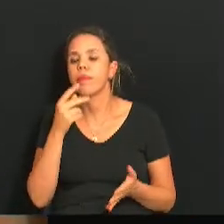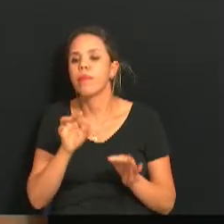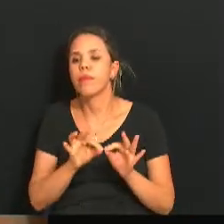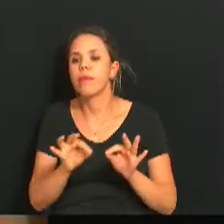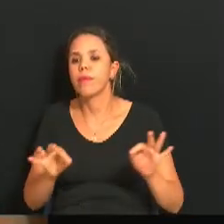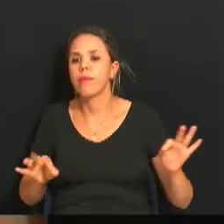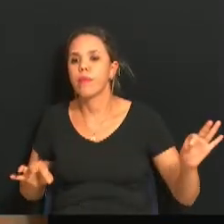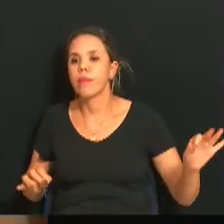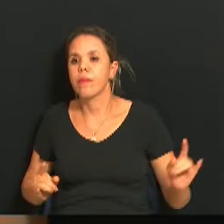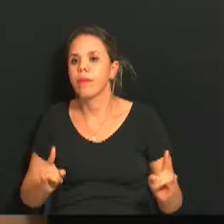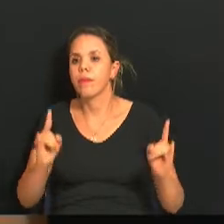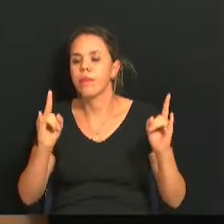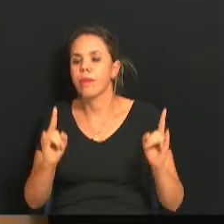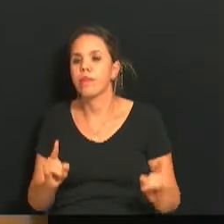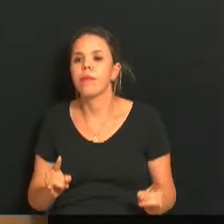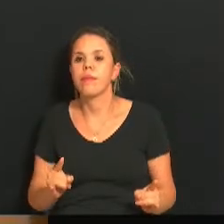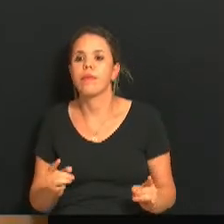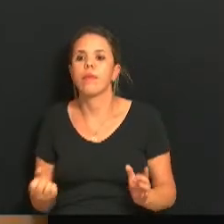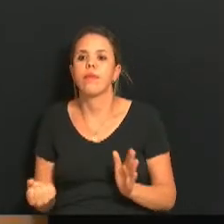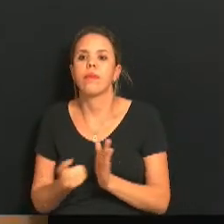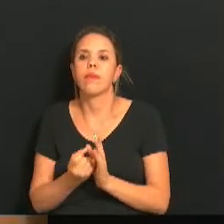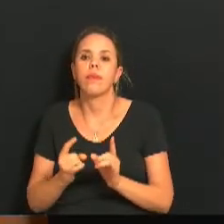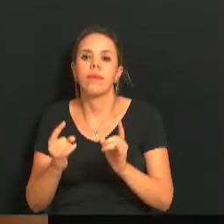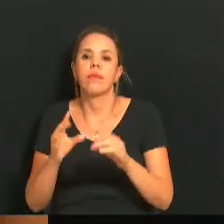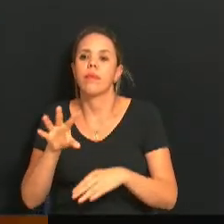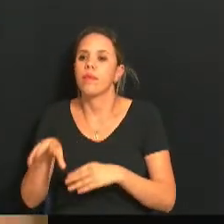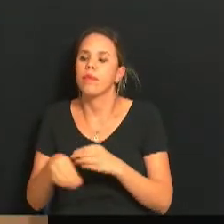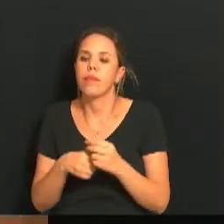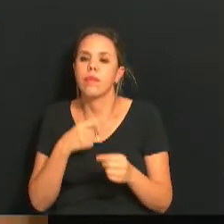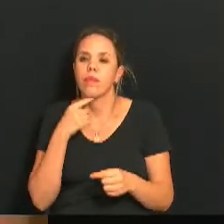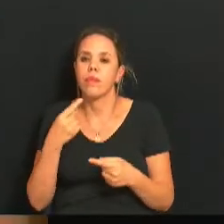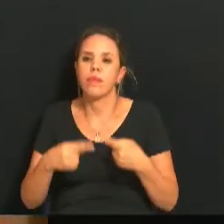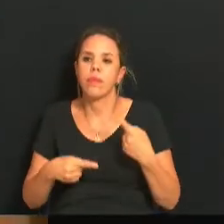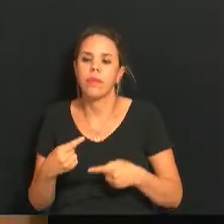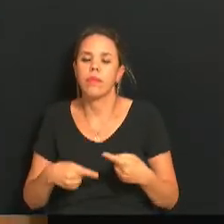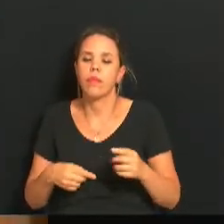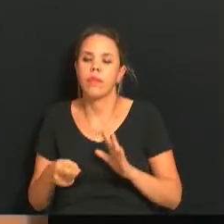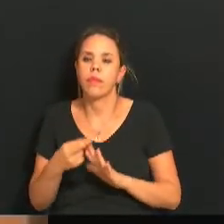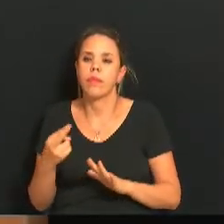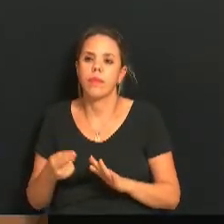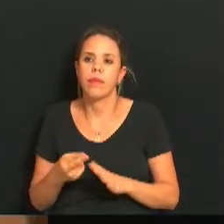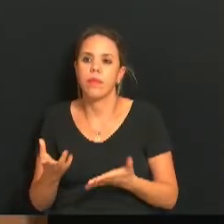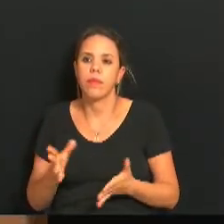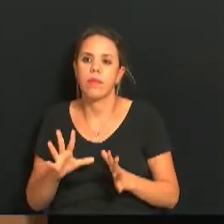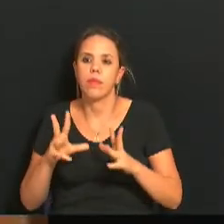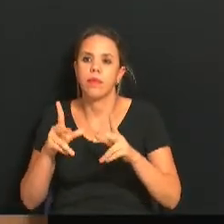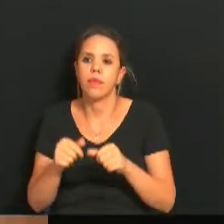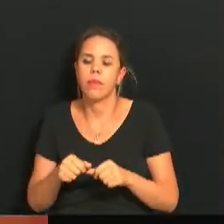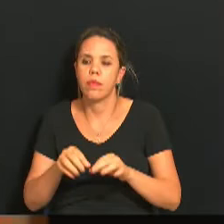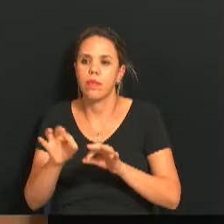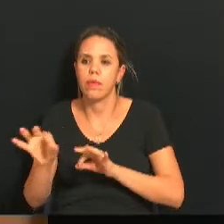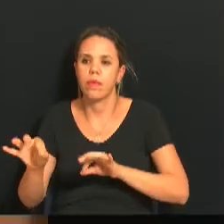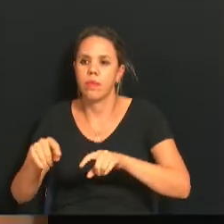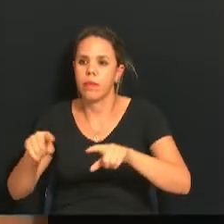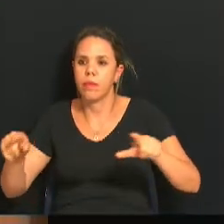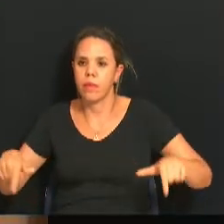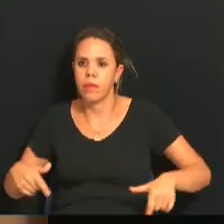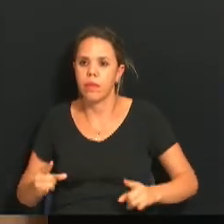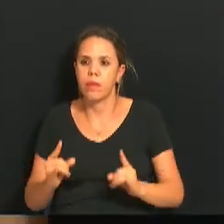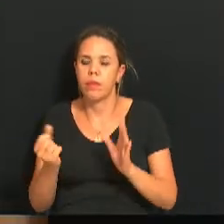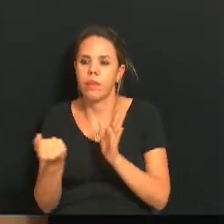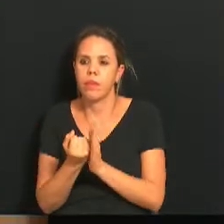do prédio num que a trombada não está em questão mas pelo pela resolução é tudo ali eu confesso que foi pa